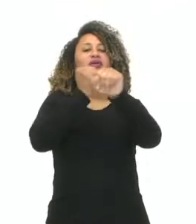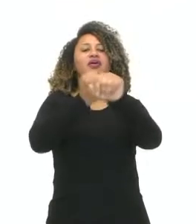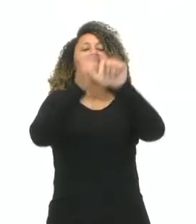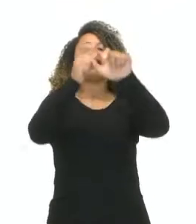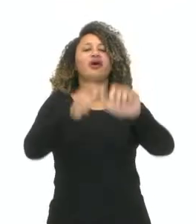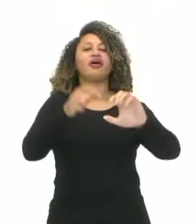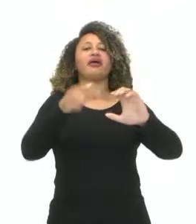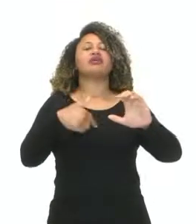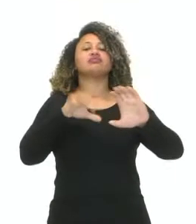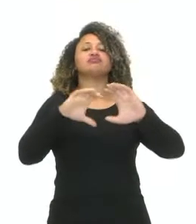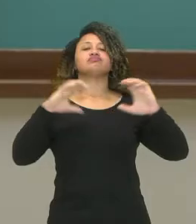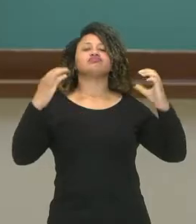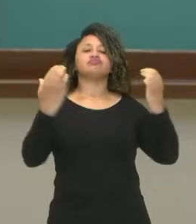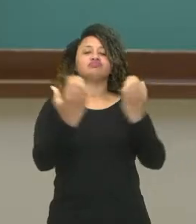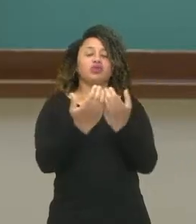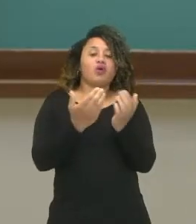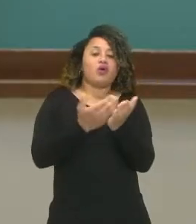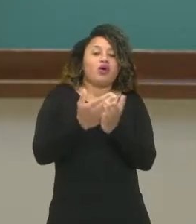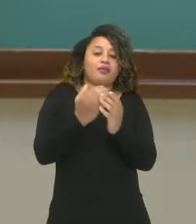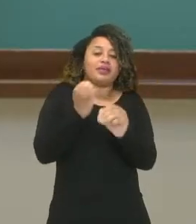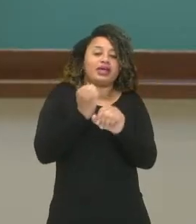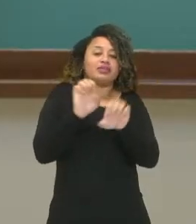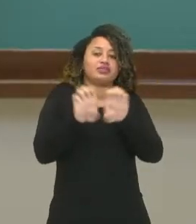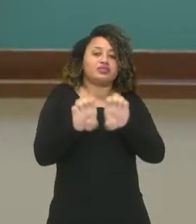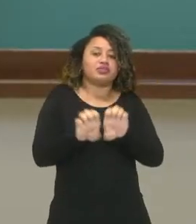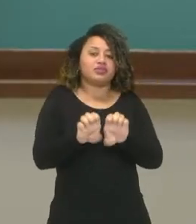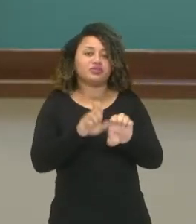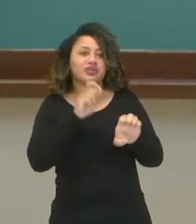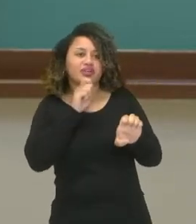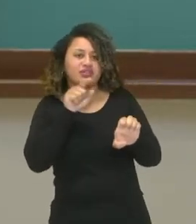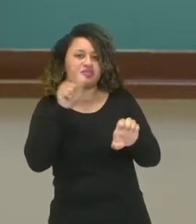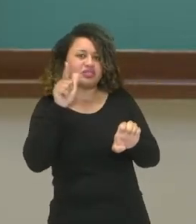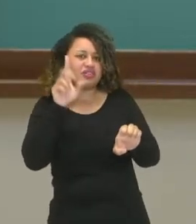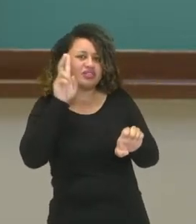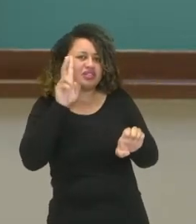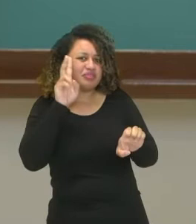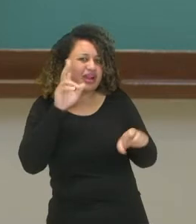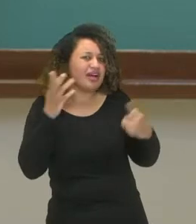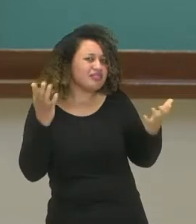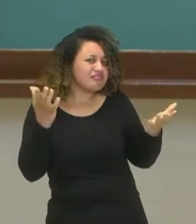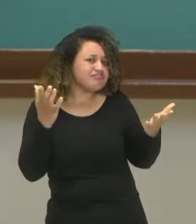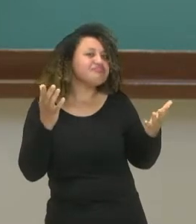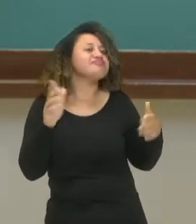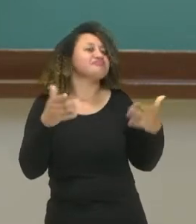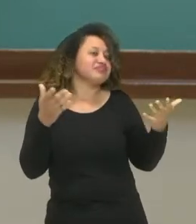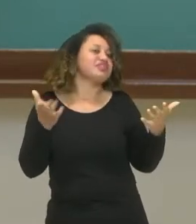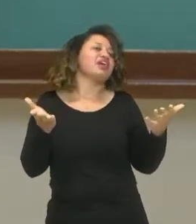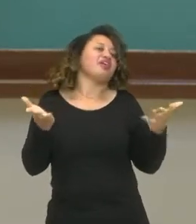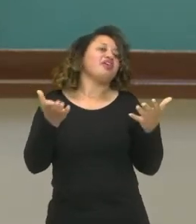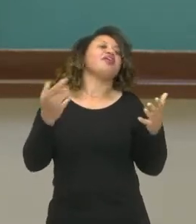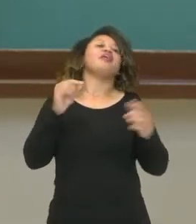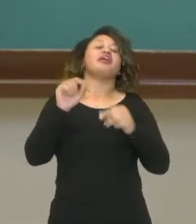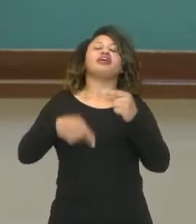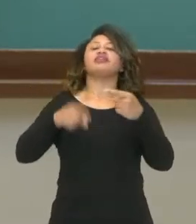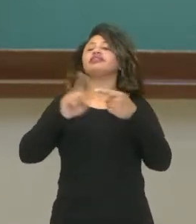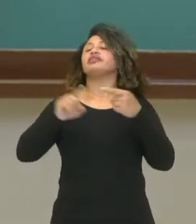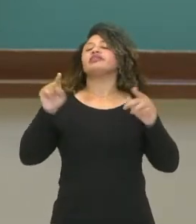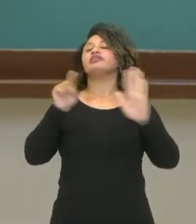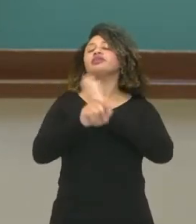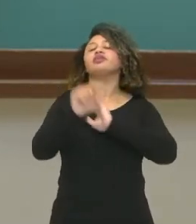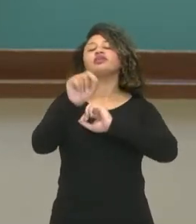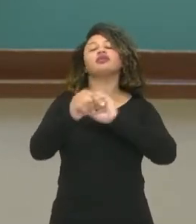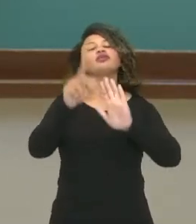ainda na fase estrutural. Conseguiu relembrar? Facilitou, candangos? Então vamos lá. A primeira das questões sobre o plano